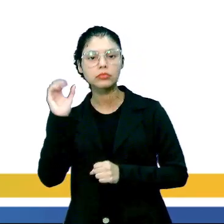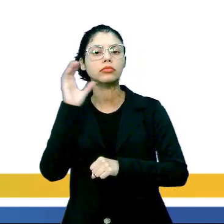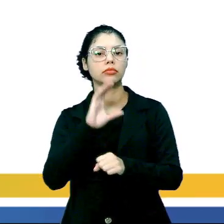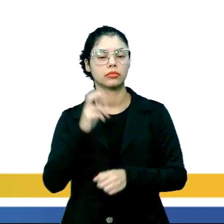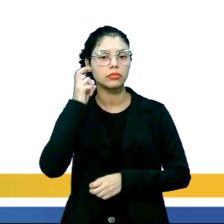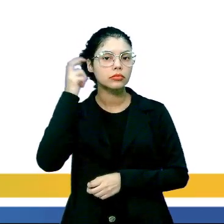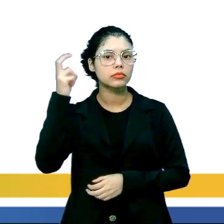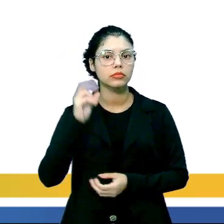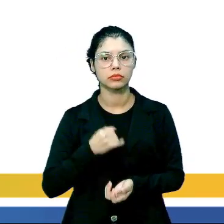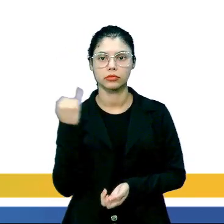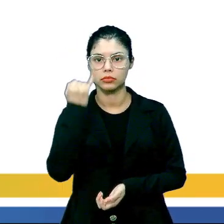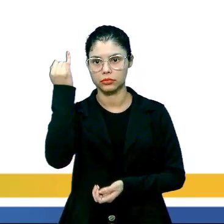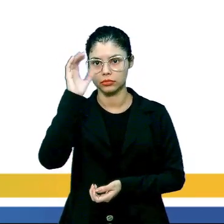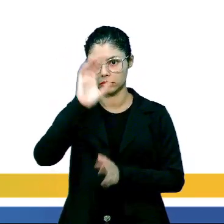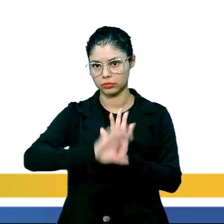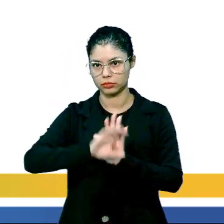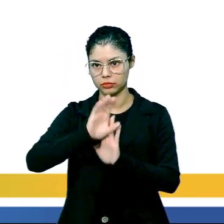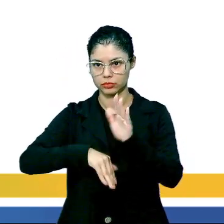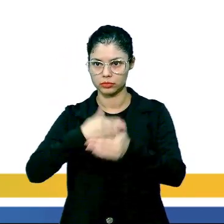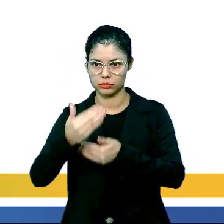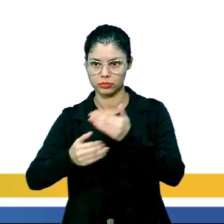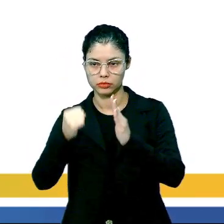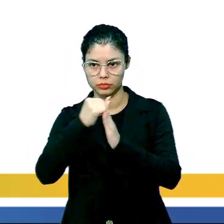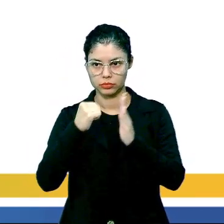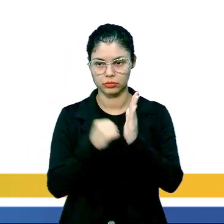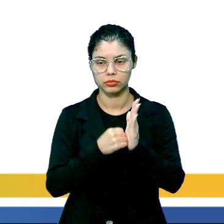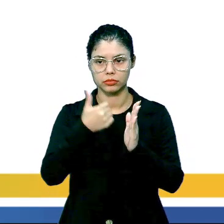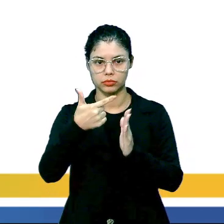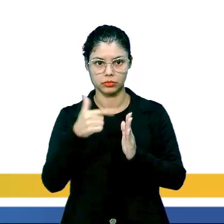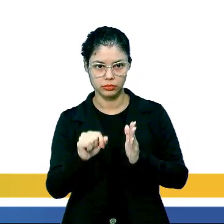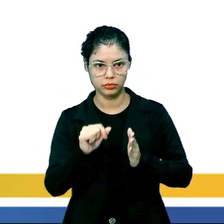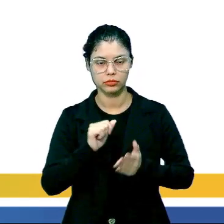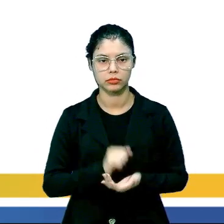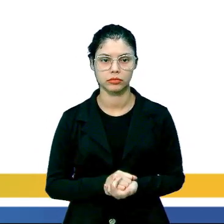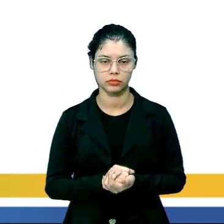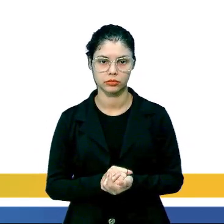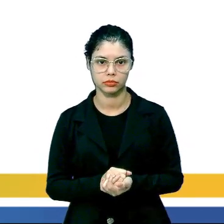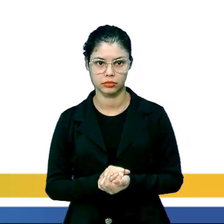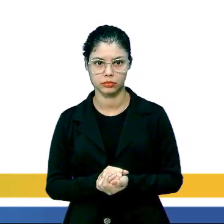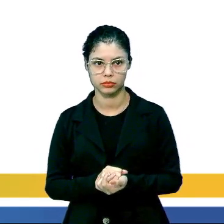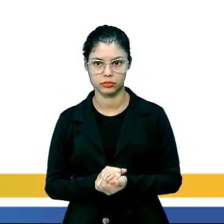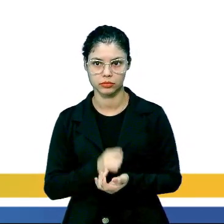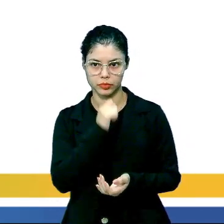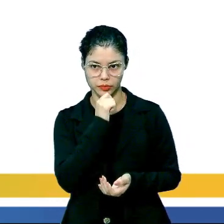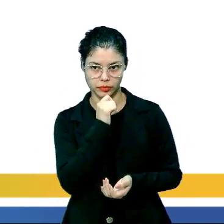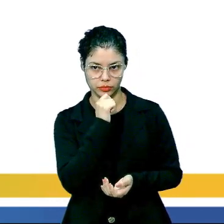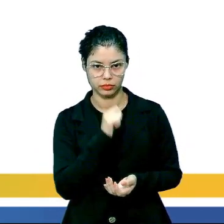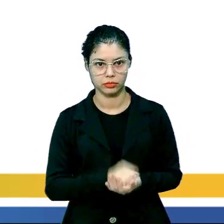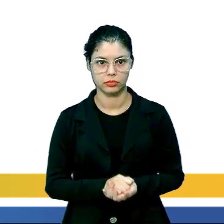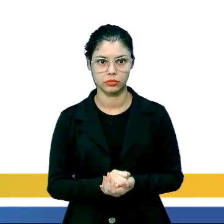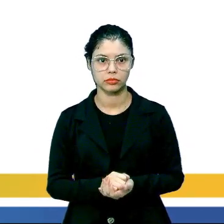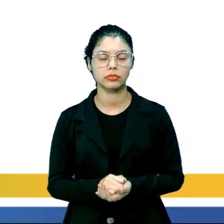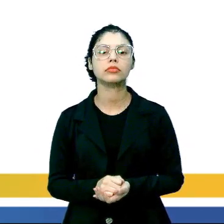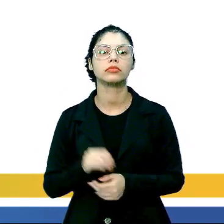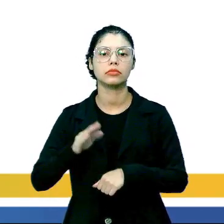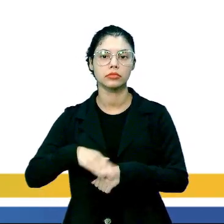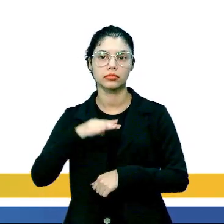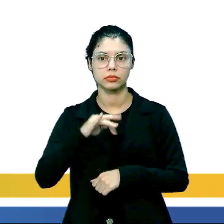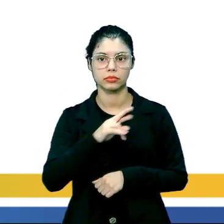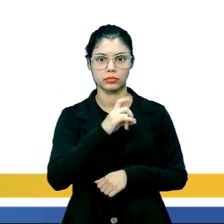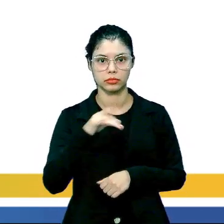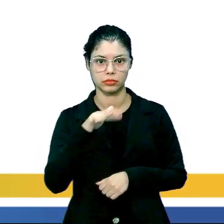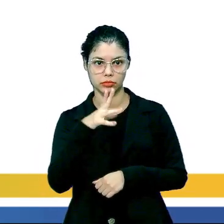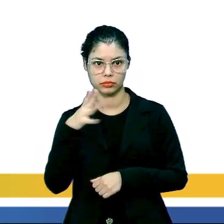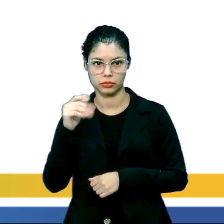cultural foi um importante conceito desenvolvido por eles, da Escola de Frankfurt, a respeito da